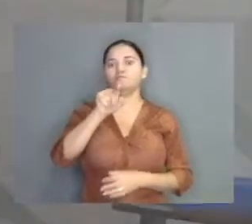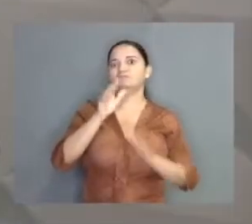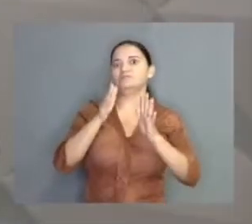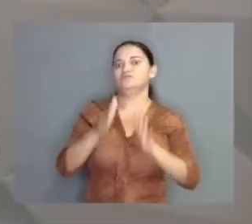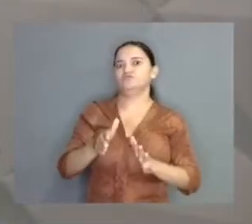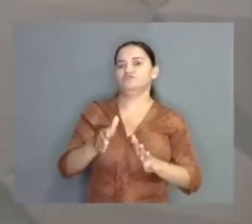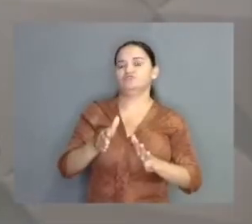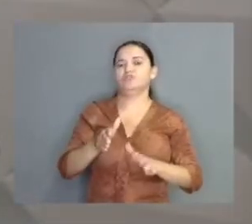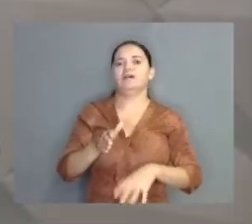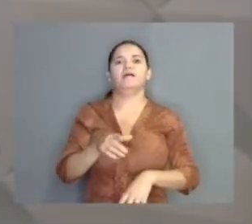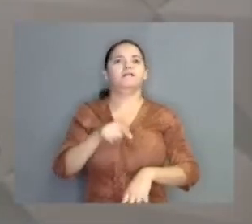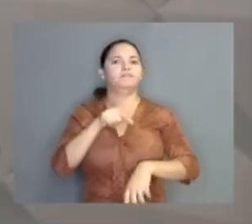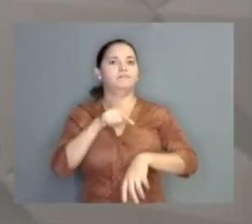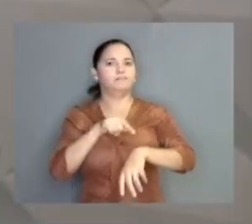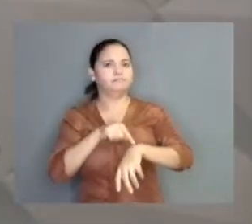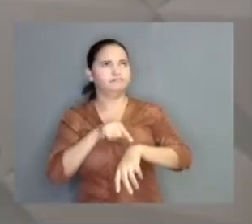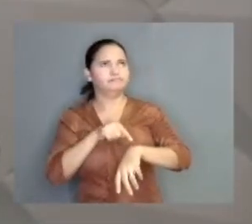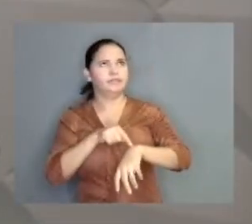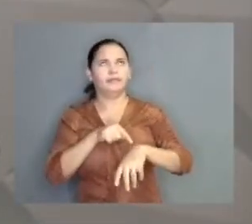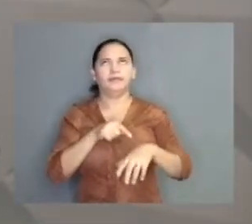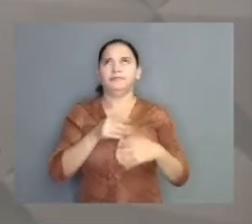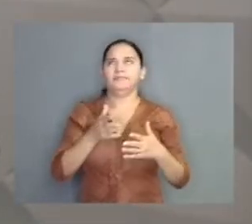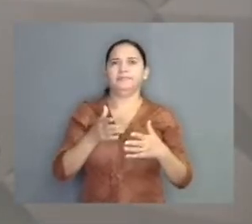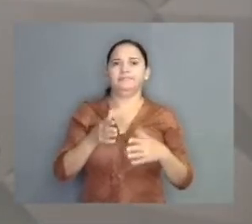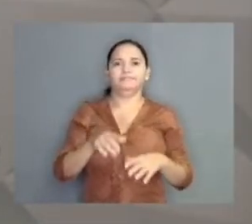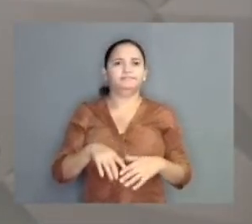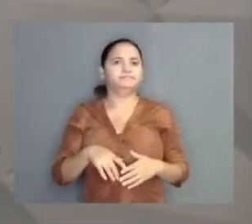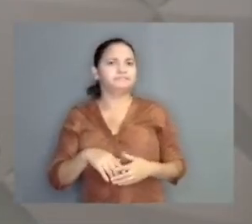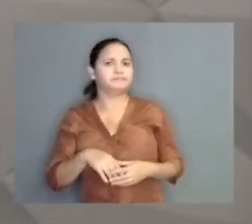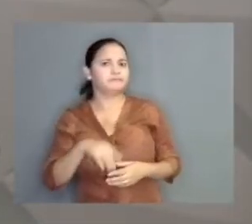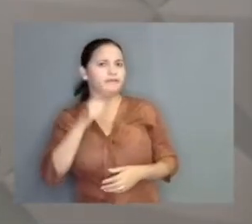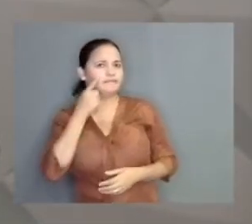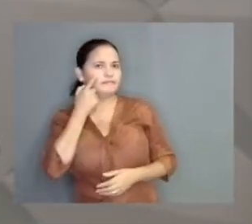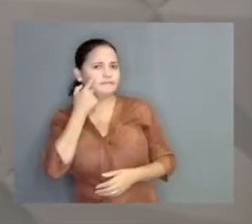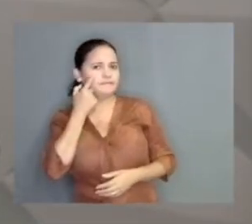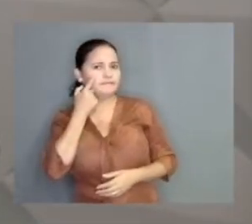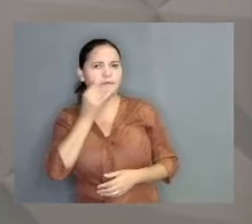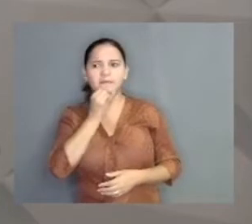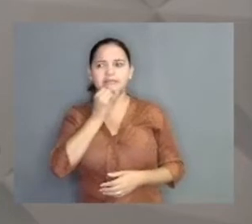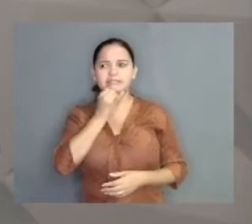algum momento, exemplos dessa situação aqui.